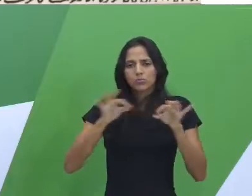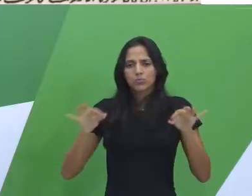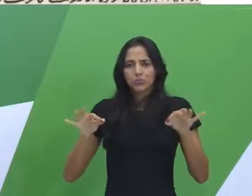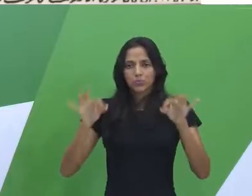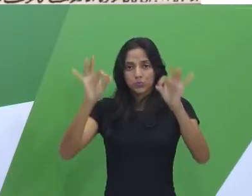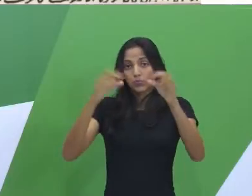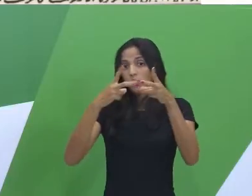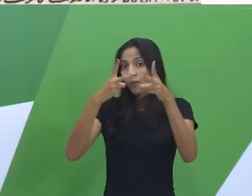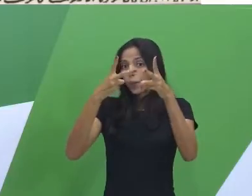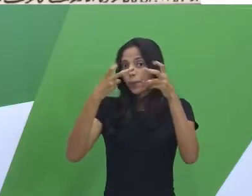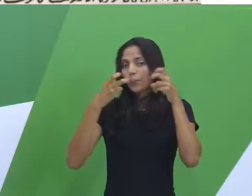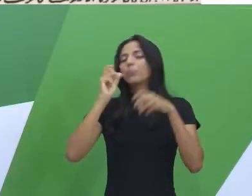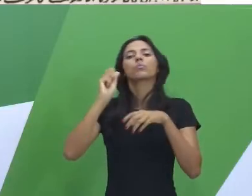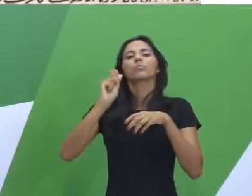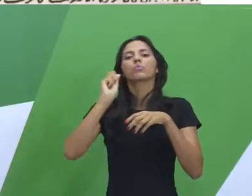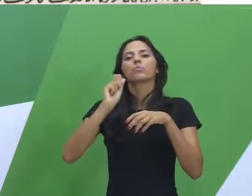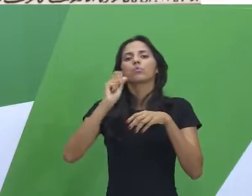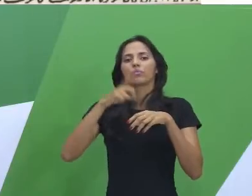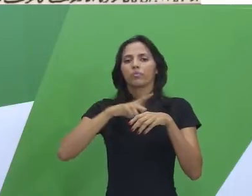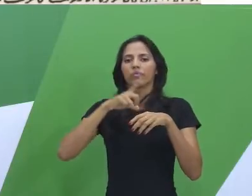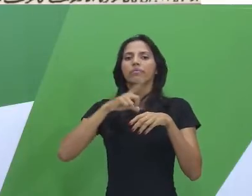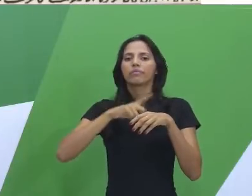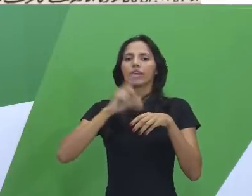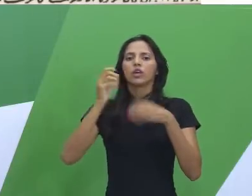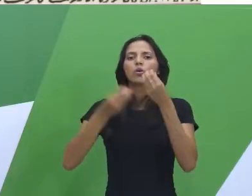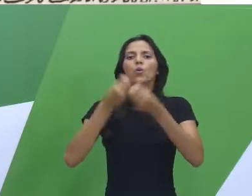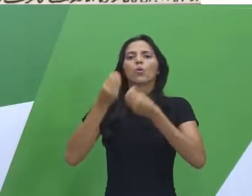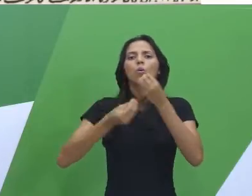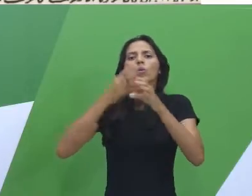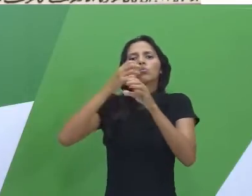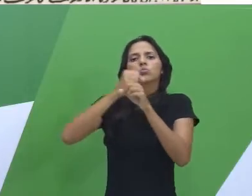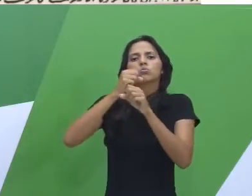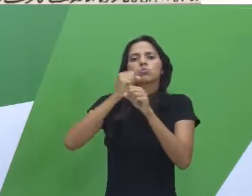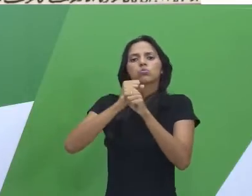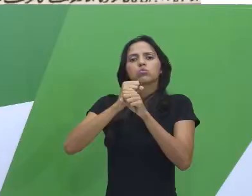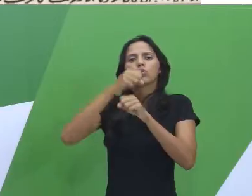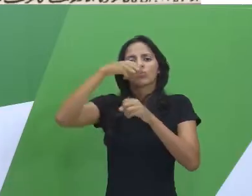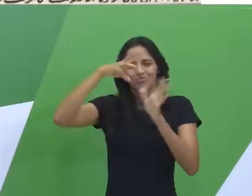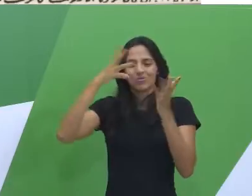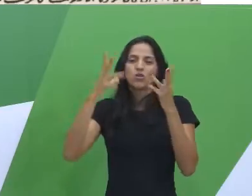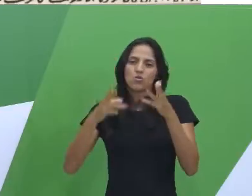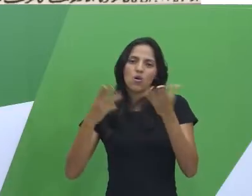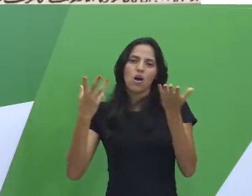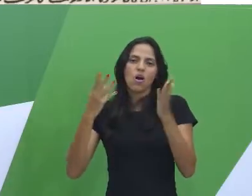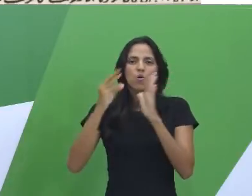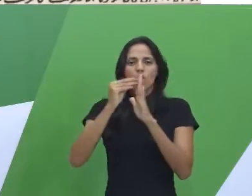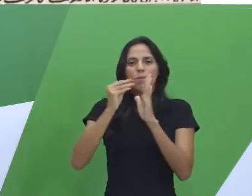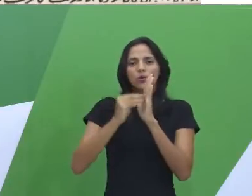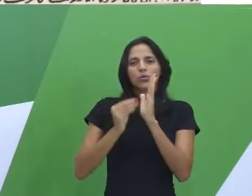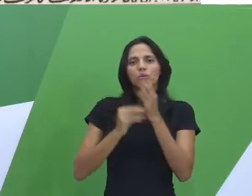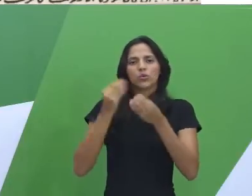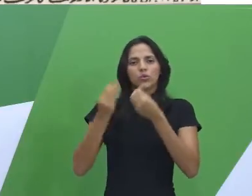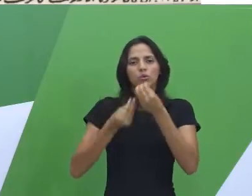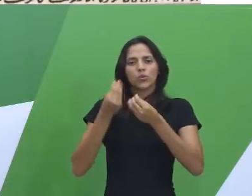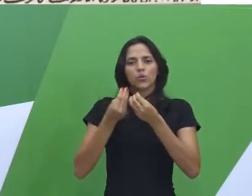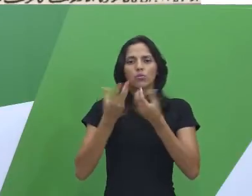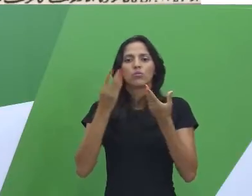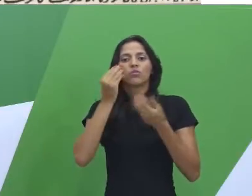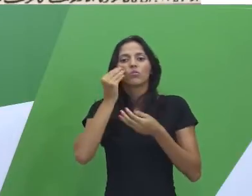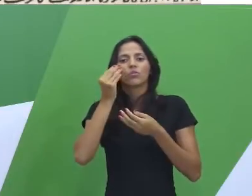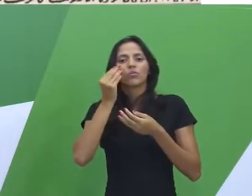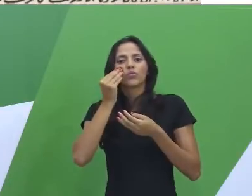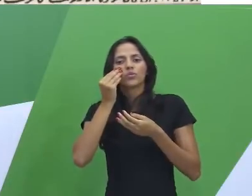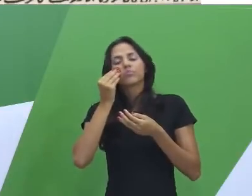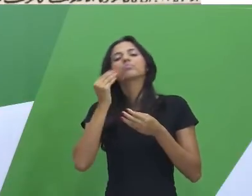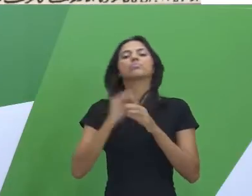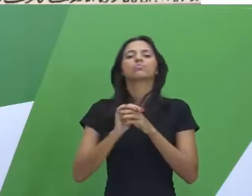Então, observe que eles inauguraram um método de prova. Qual seria esse método? O método de prova. Olha lá, uma coisa que